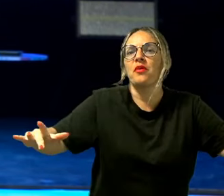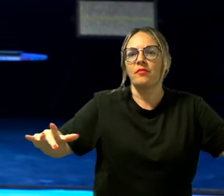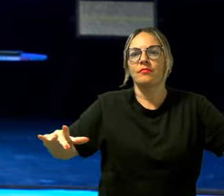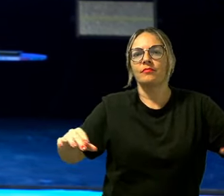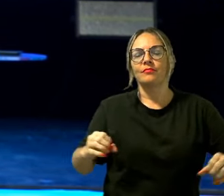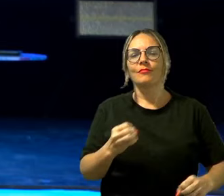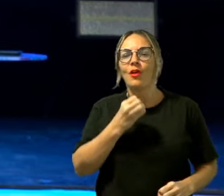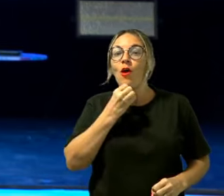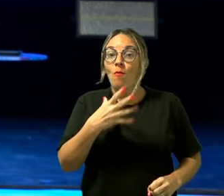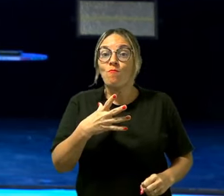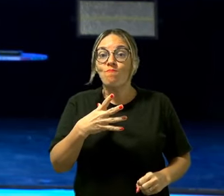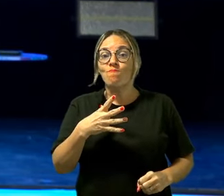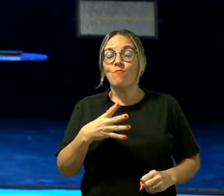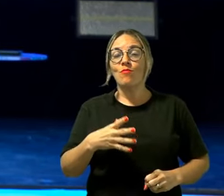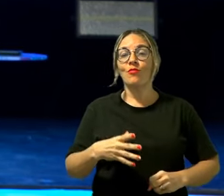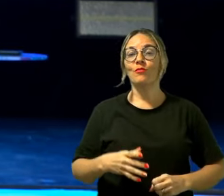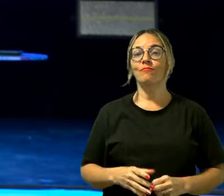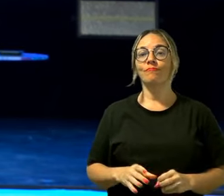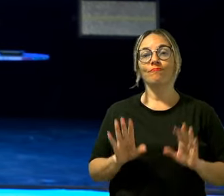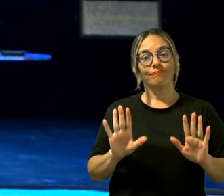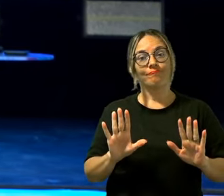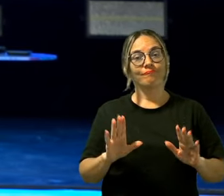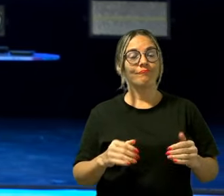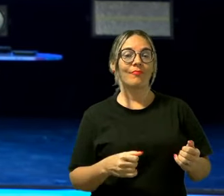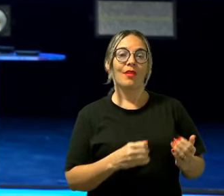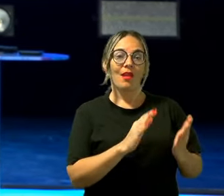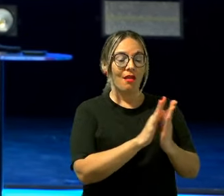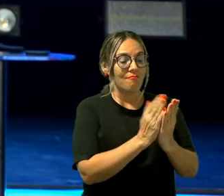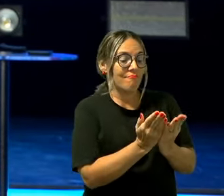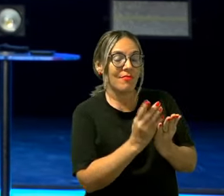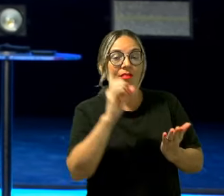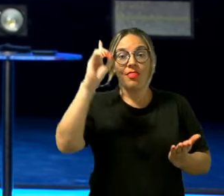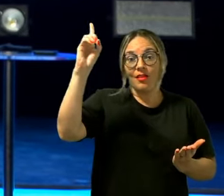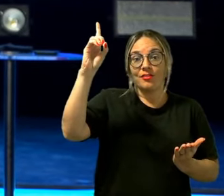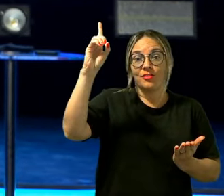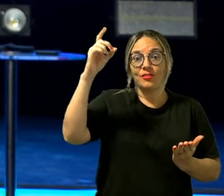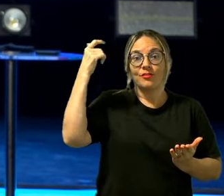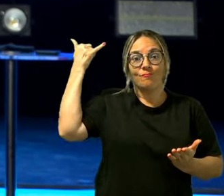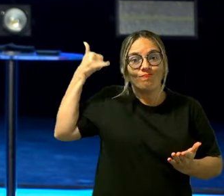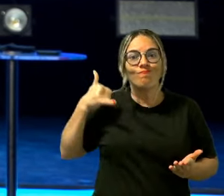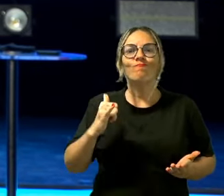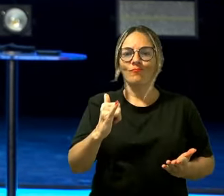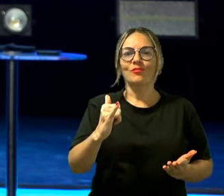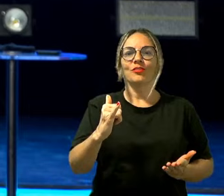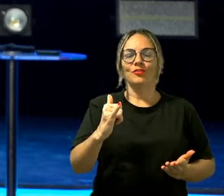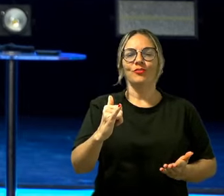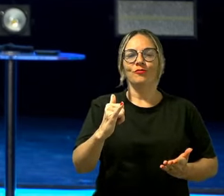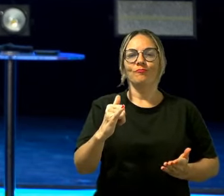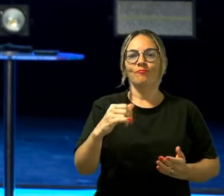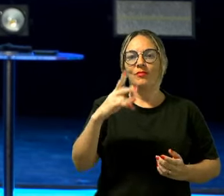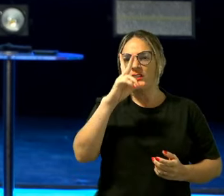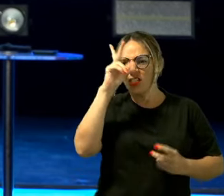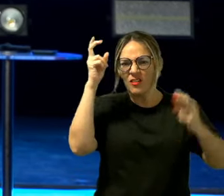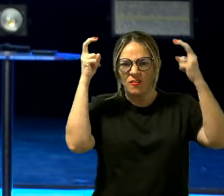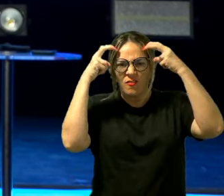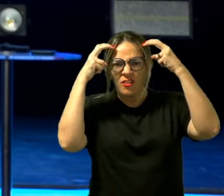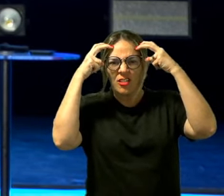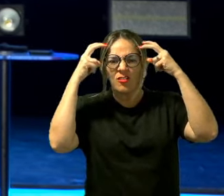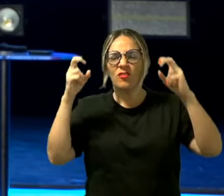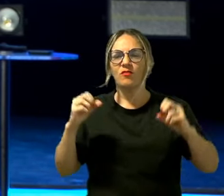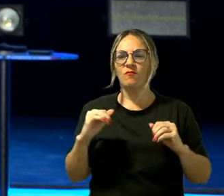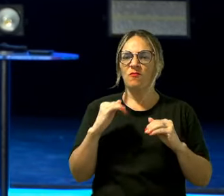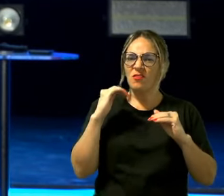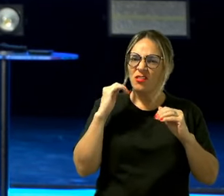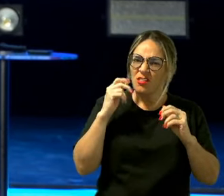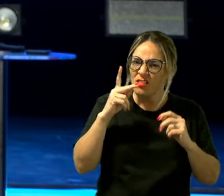notícia? O texto está dizendo que Faraó aumentava a intensidade, mas também diz que quanto maior a intensidade,